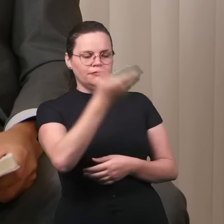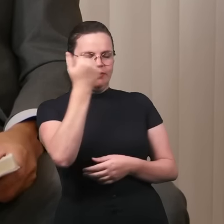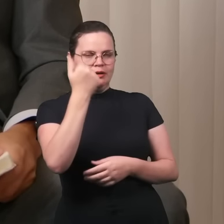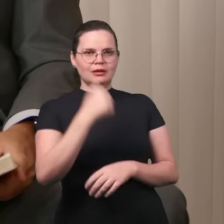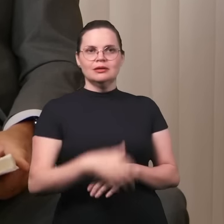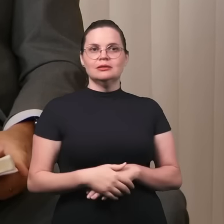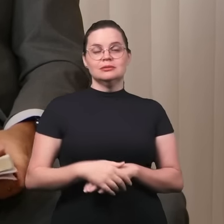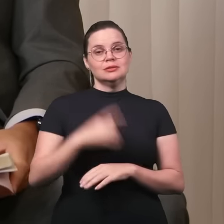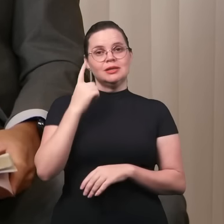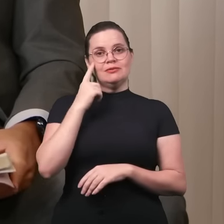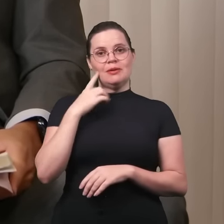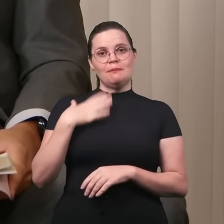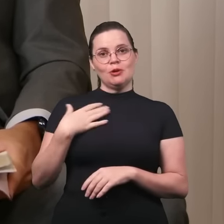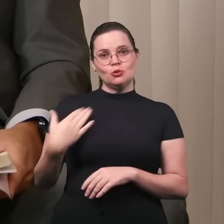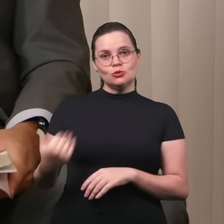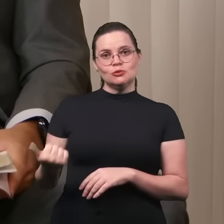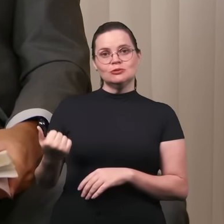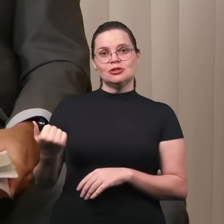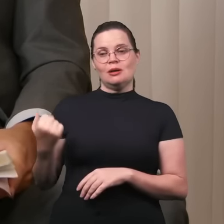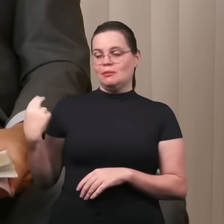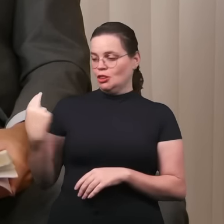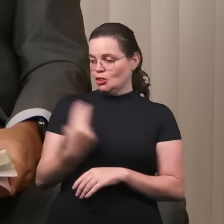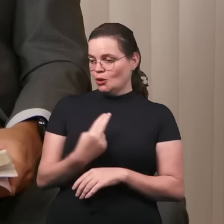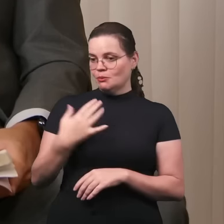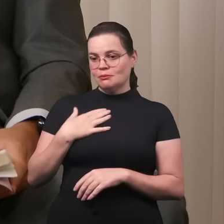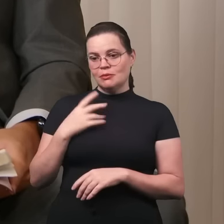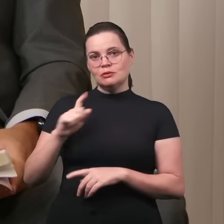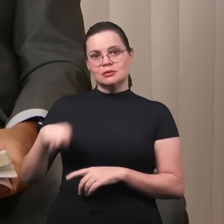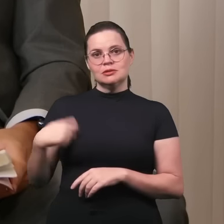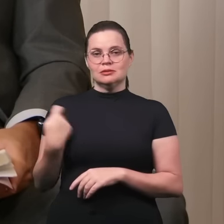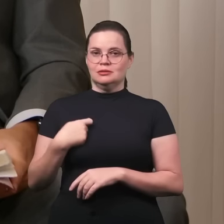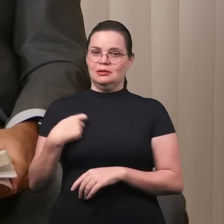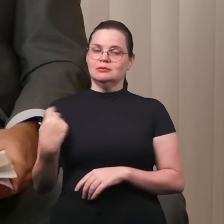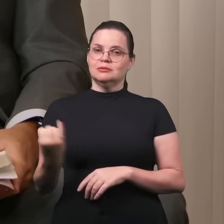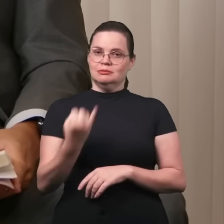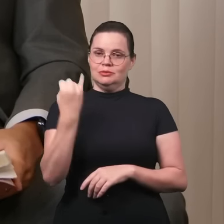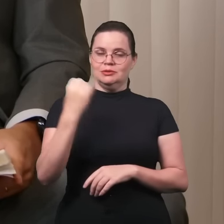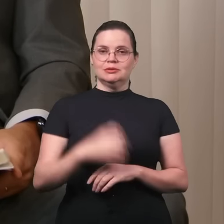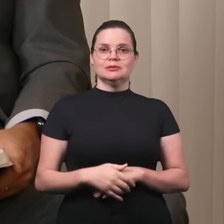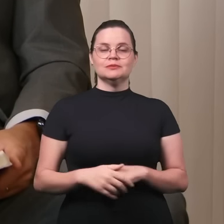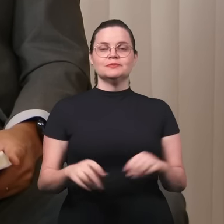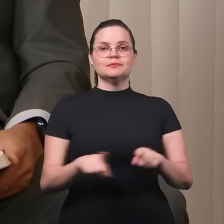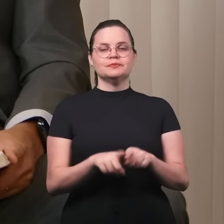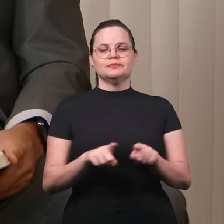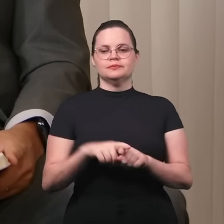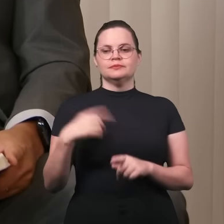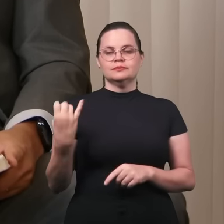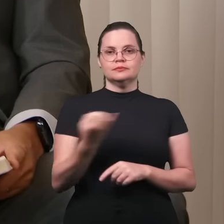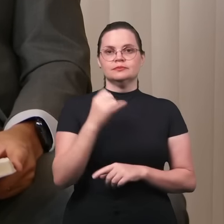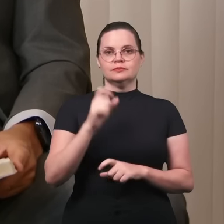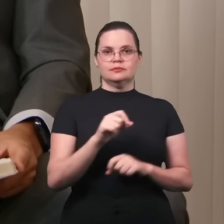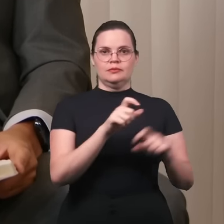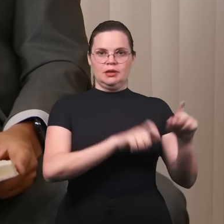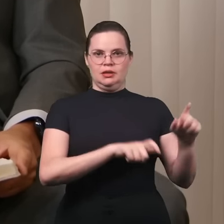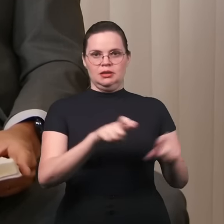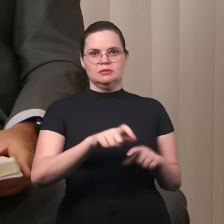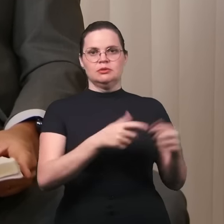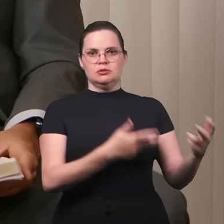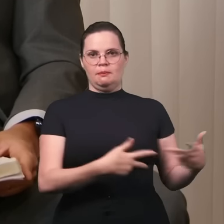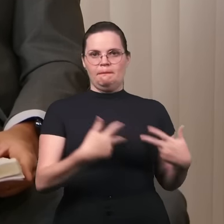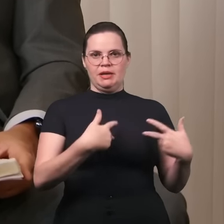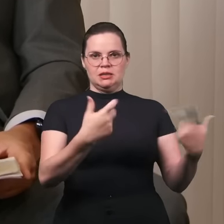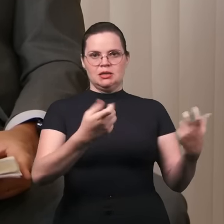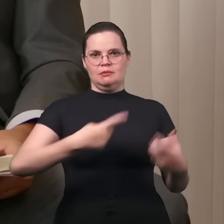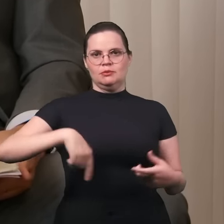nosso próprio nome. Porque é importante, Abner, que o mundo reconheça, sim, o testemunho